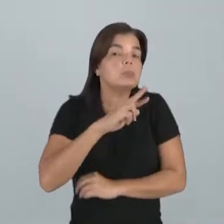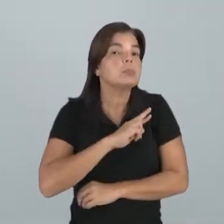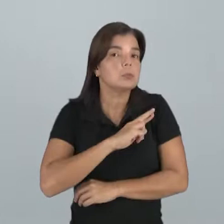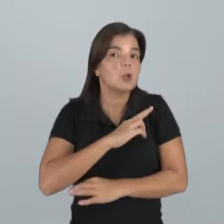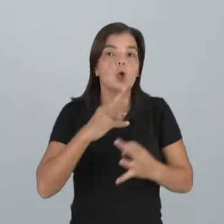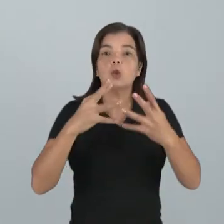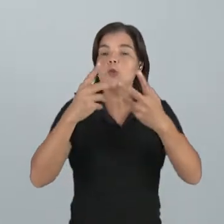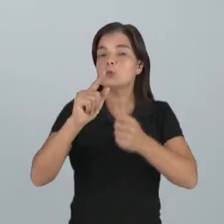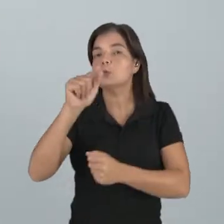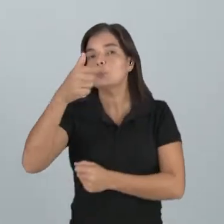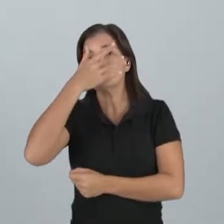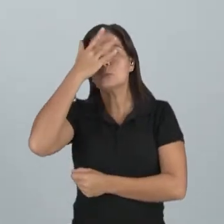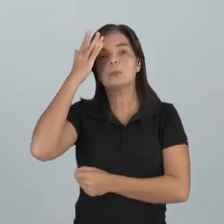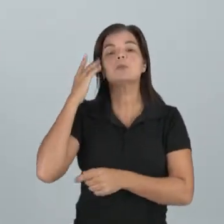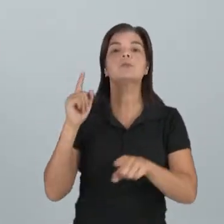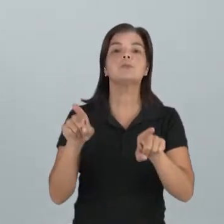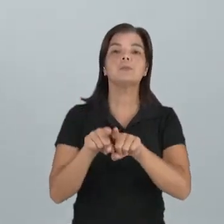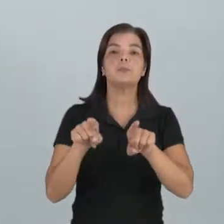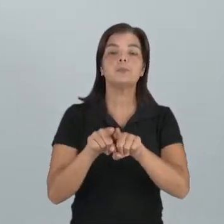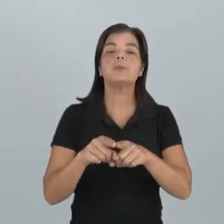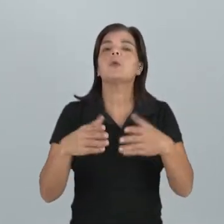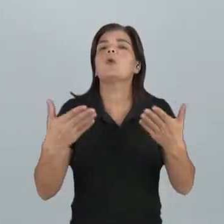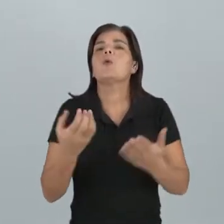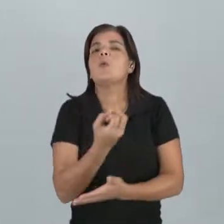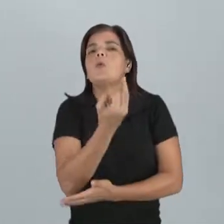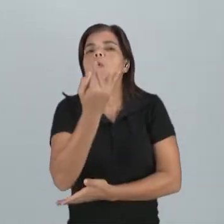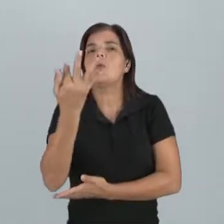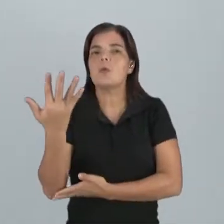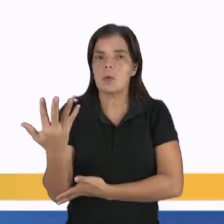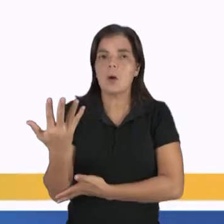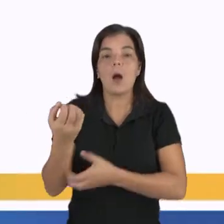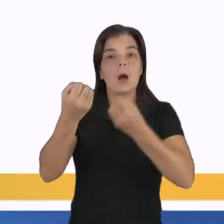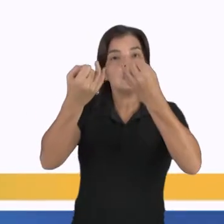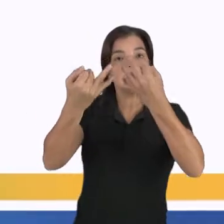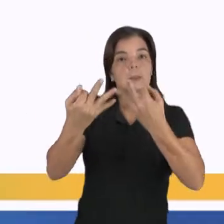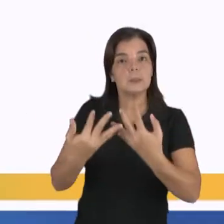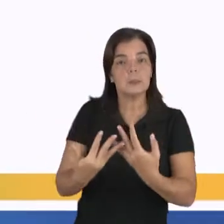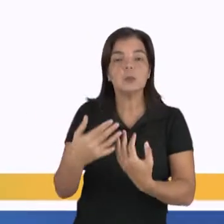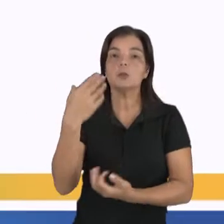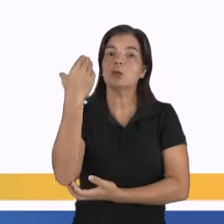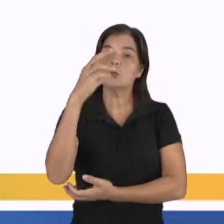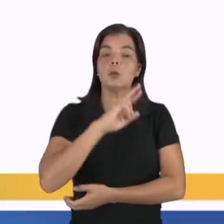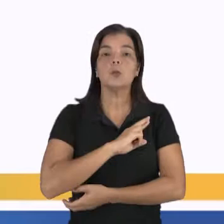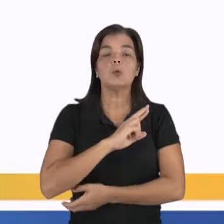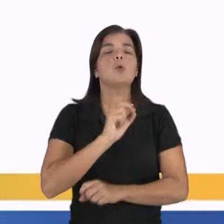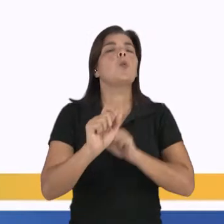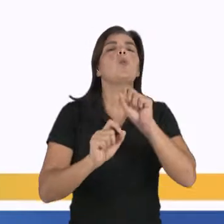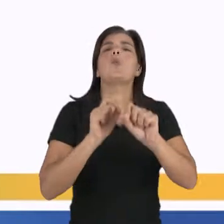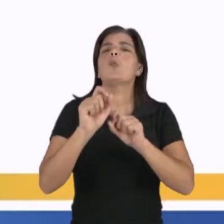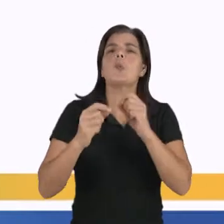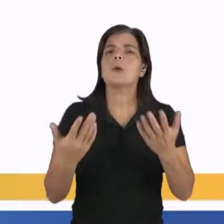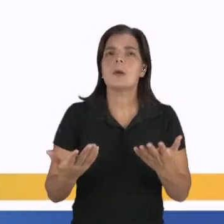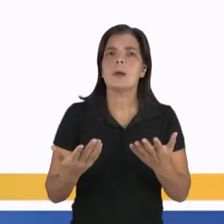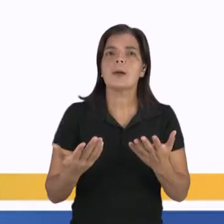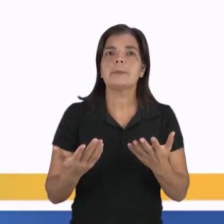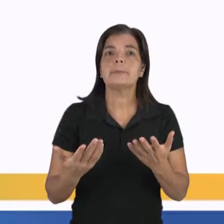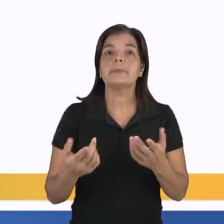de todas as outras pessoas, né? Então, quais são a definição de ciência da religião? O que é ciência da